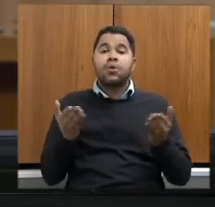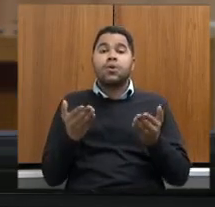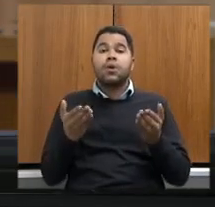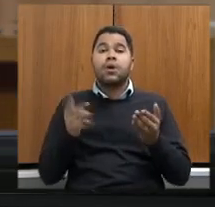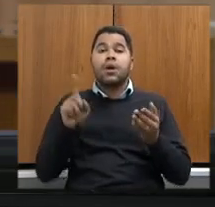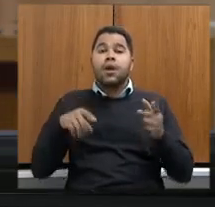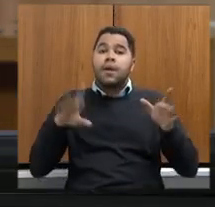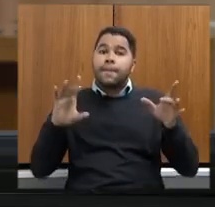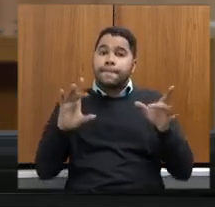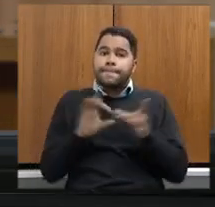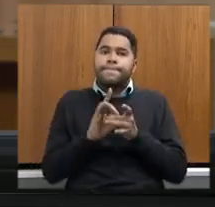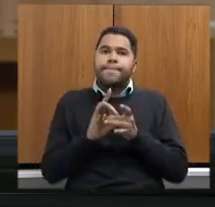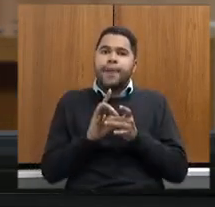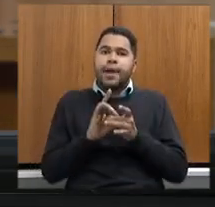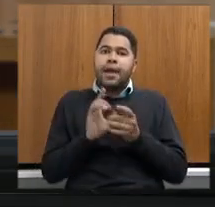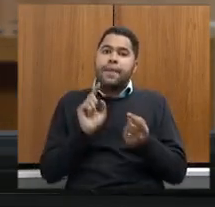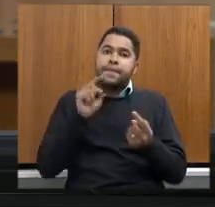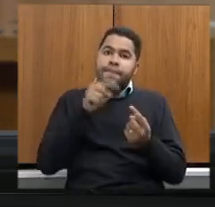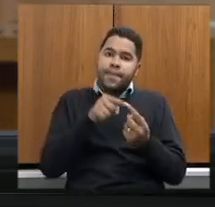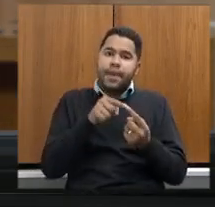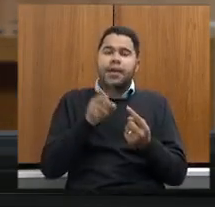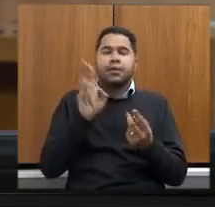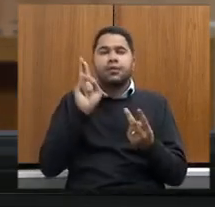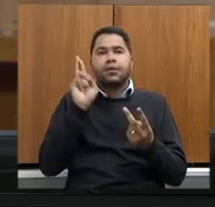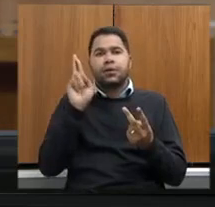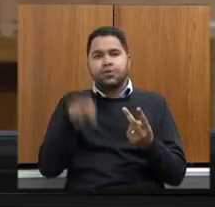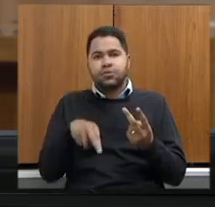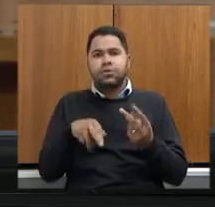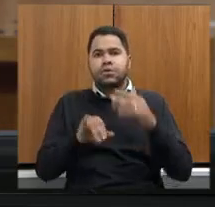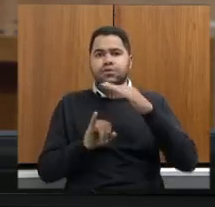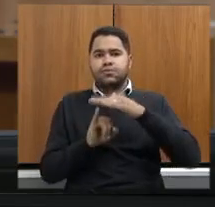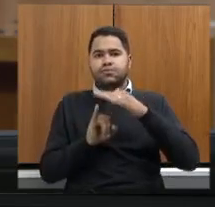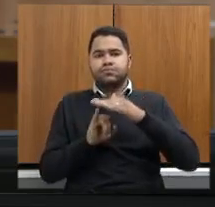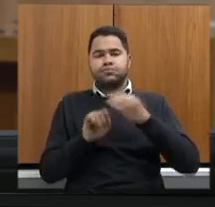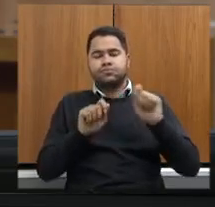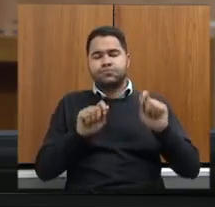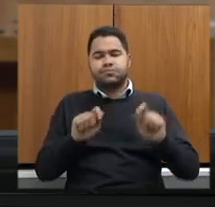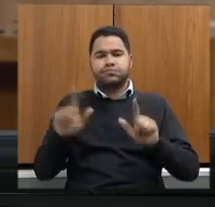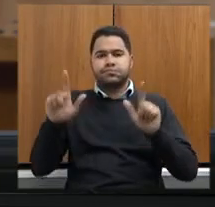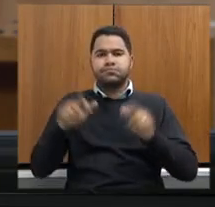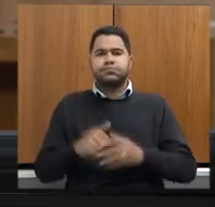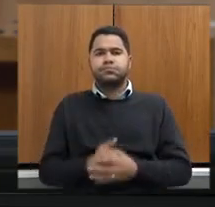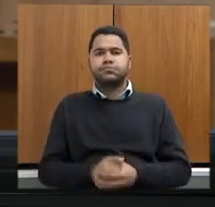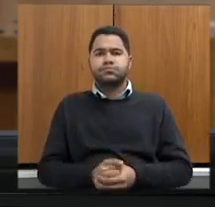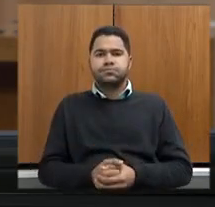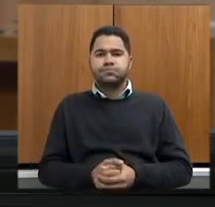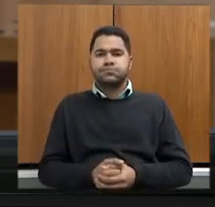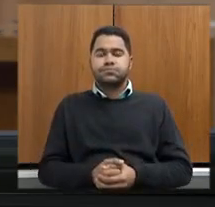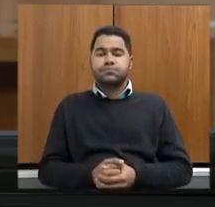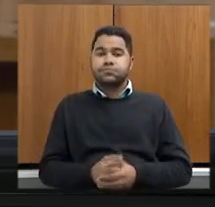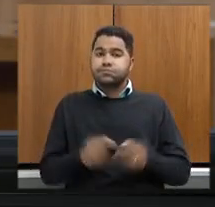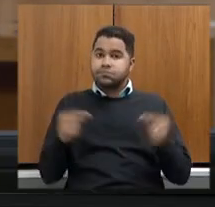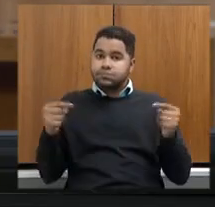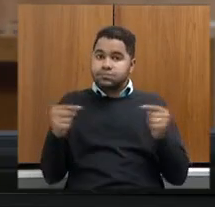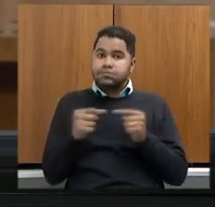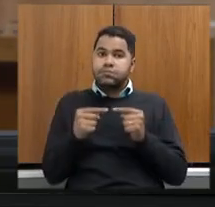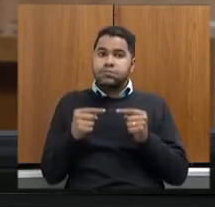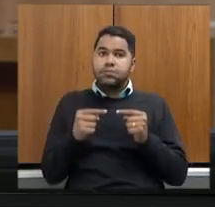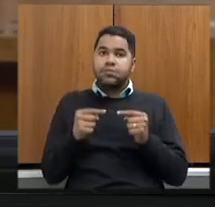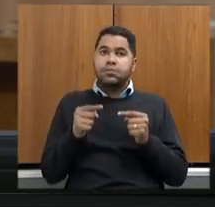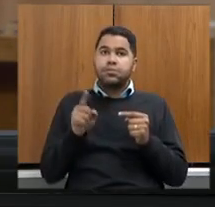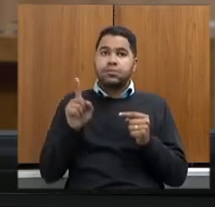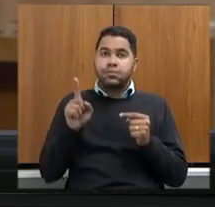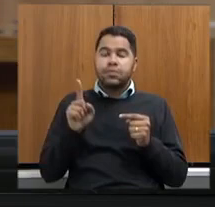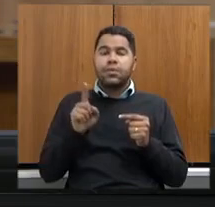ter uma parcela vinculada à metas e resultados institucionais pode passar com relação ao lado